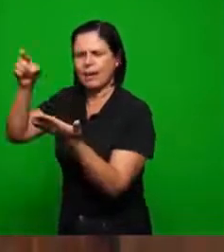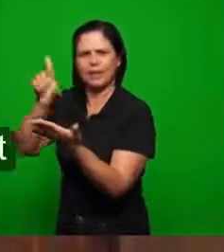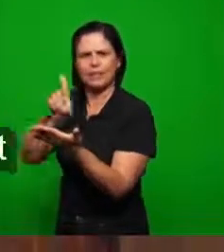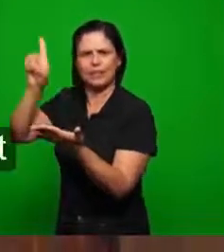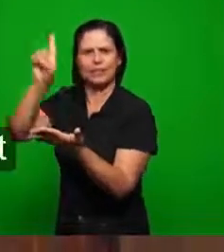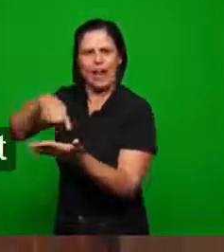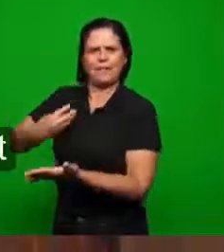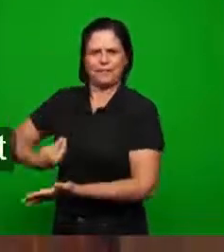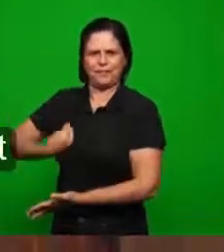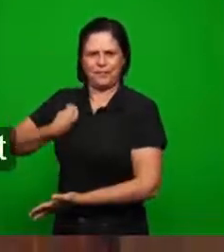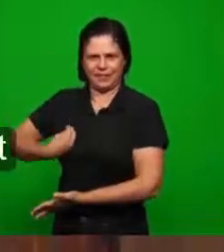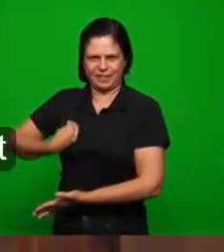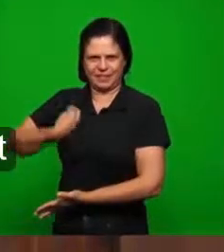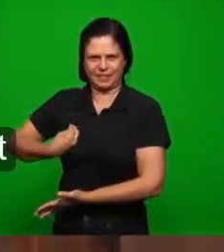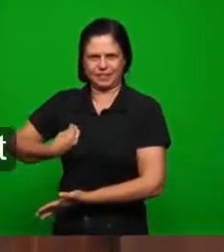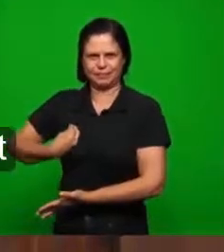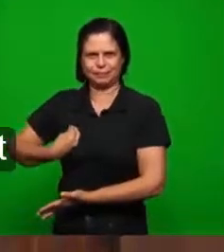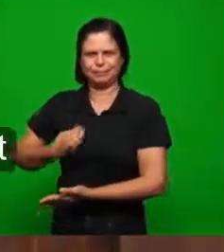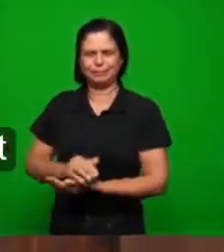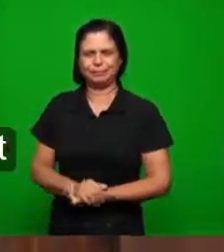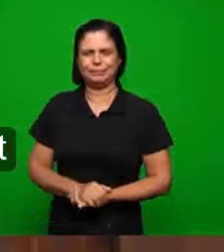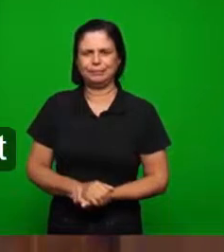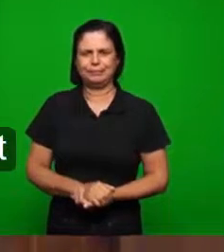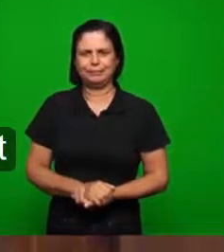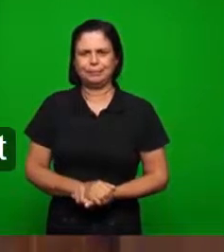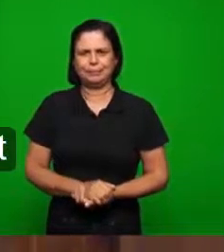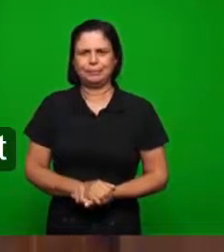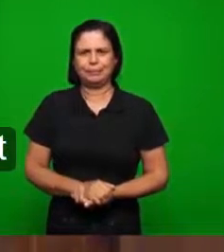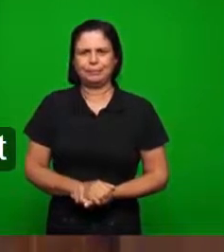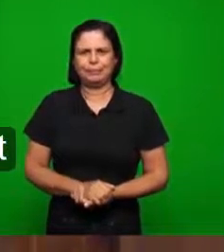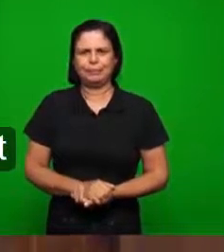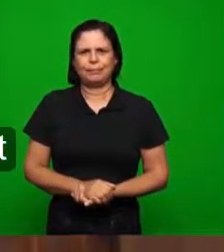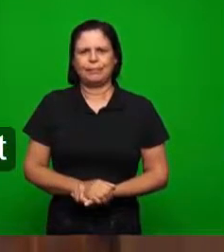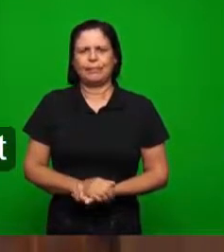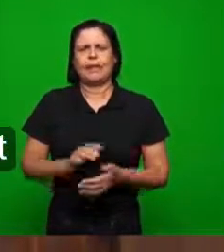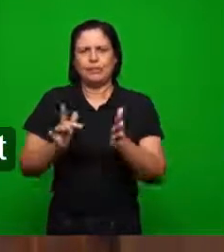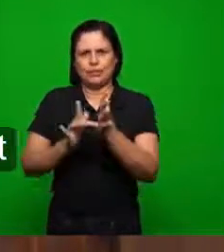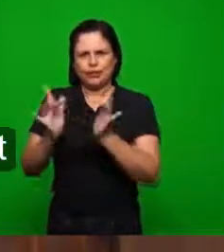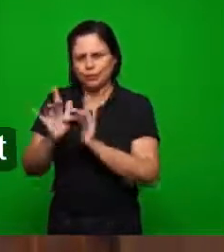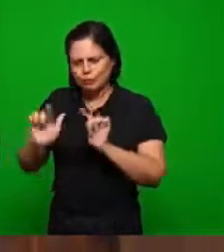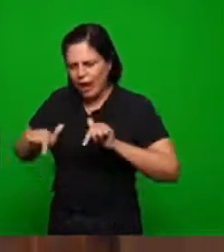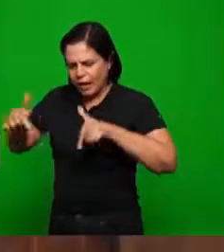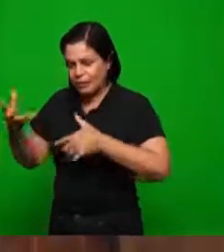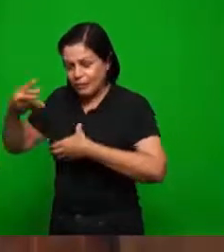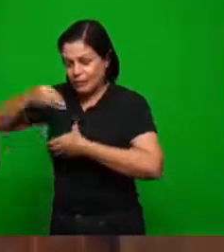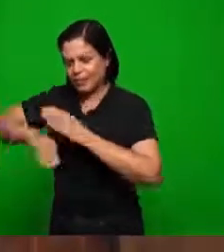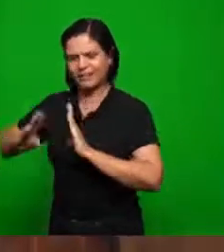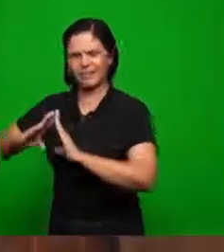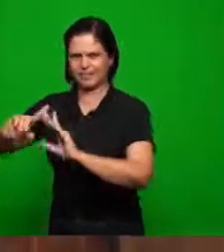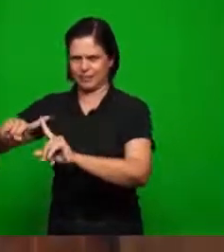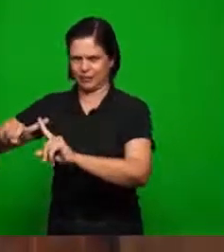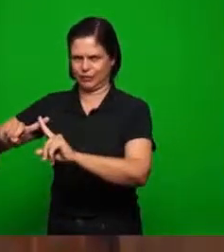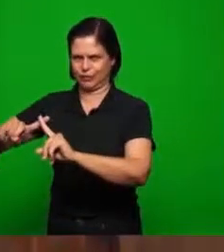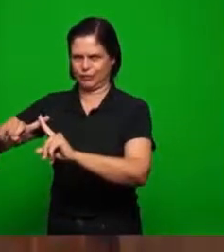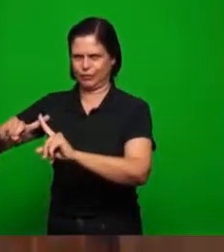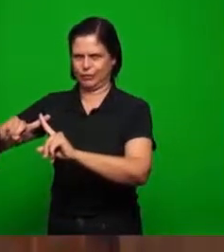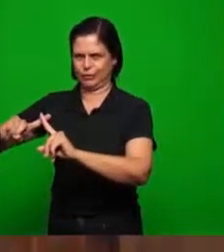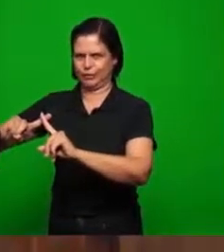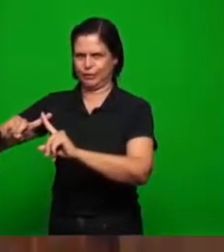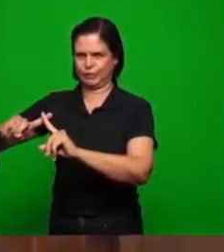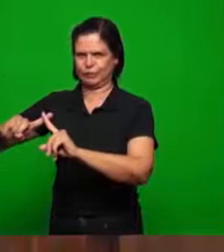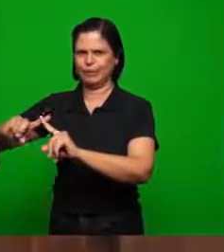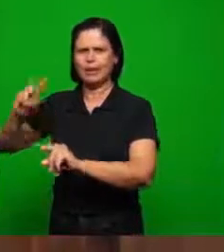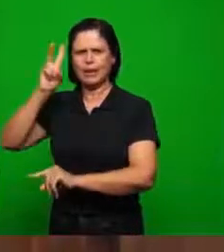Deus. Vejam só, Jesus opera na igreja, o Espírito do Senhor E ao anjo